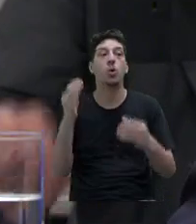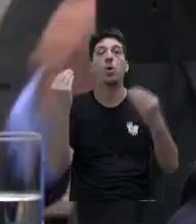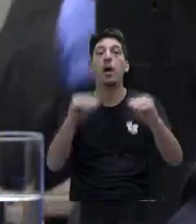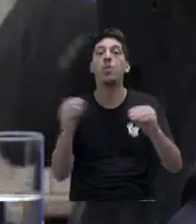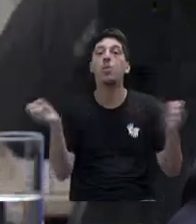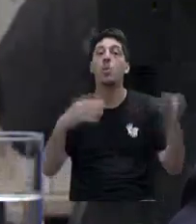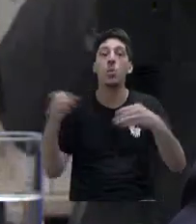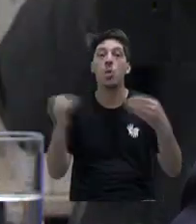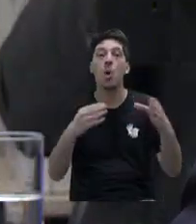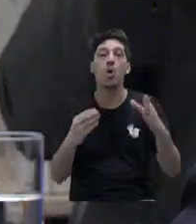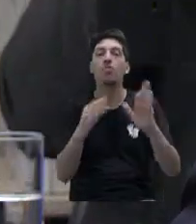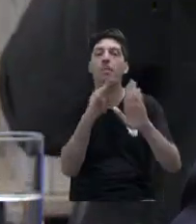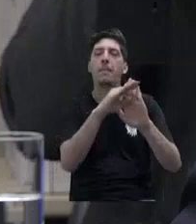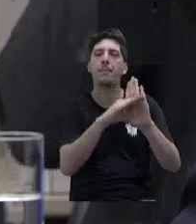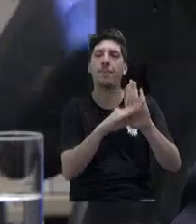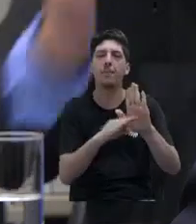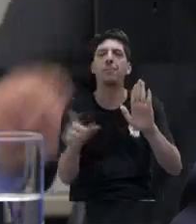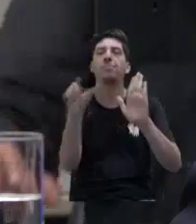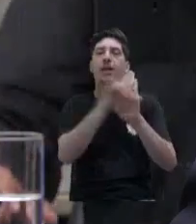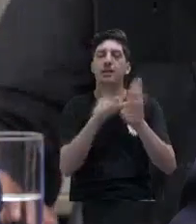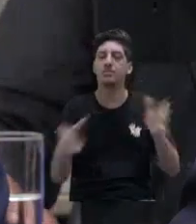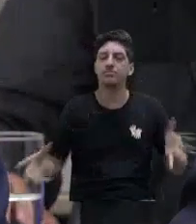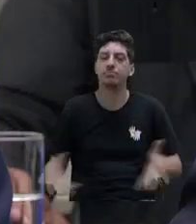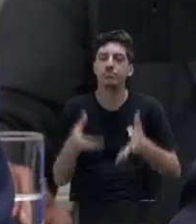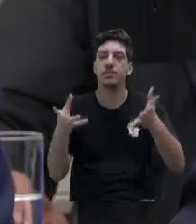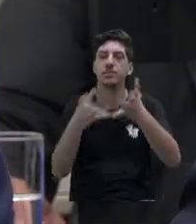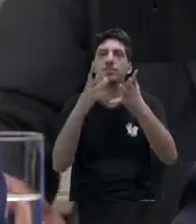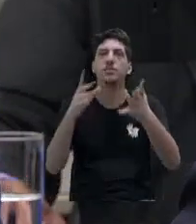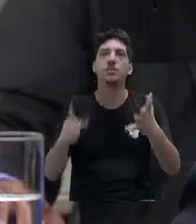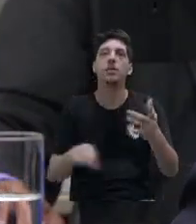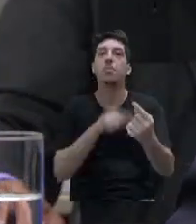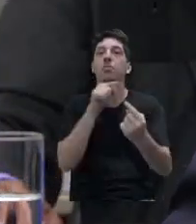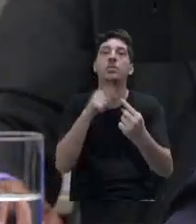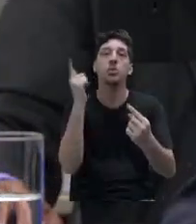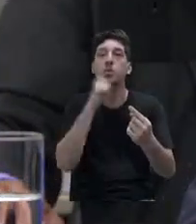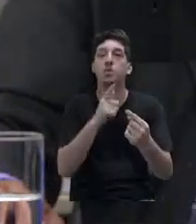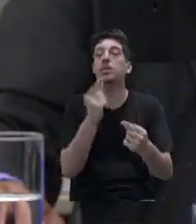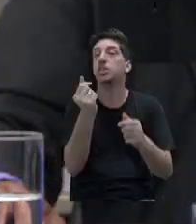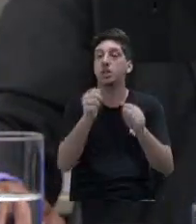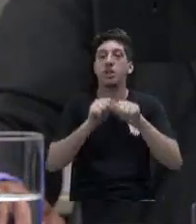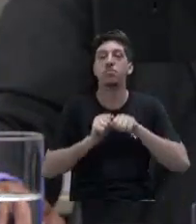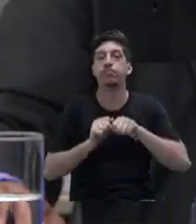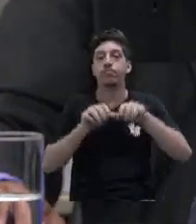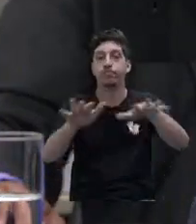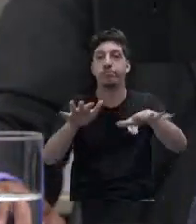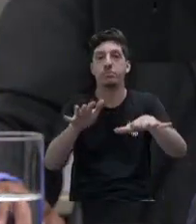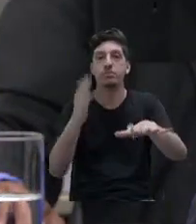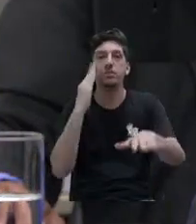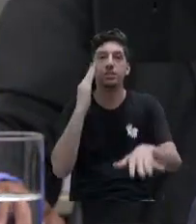legislação de fomento para o Decentra, né, que é o Decreto de Fomento